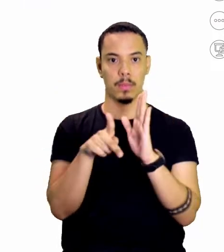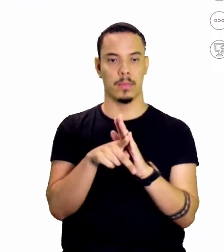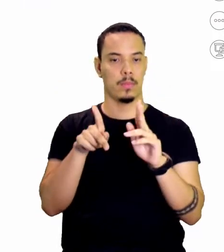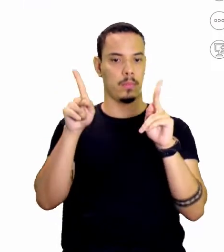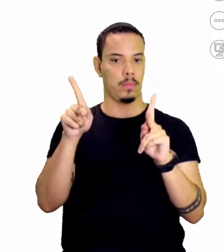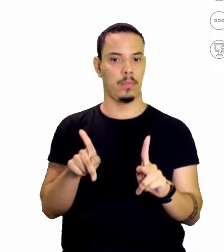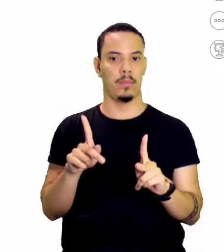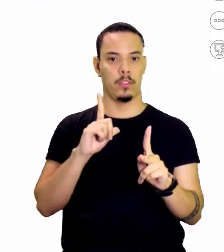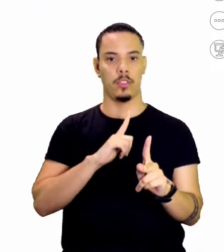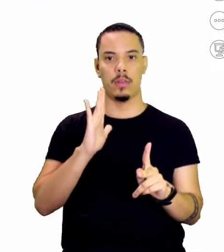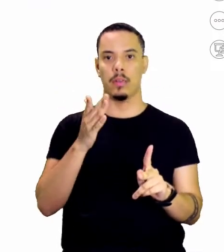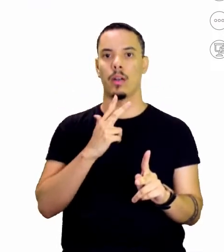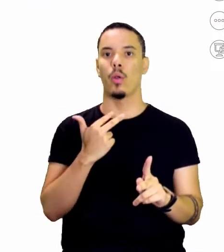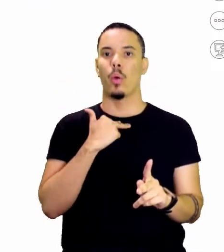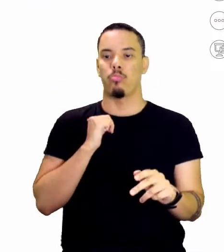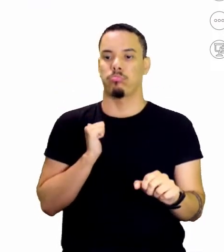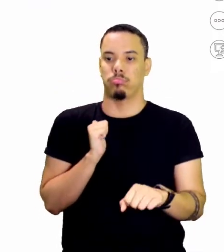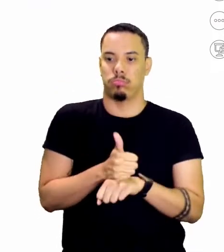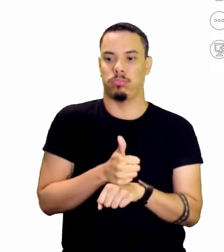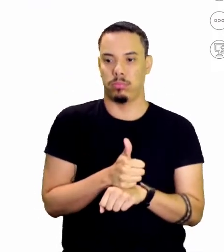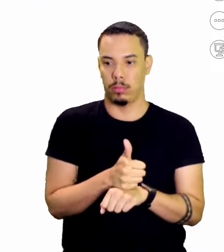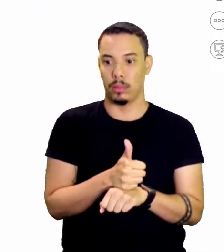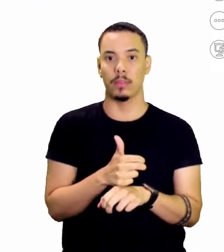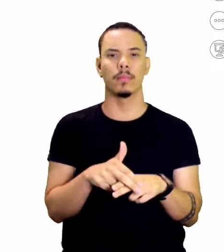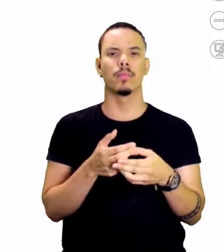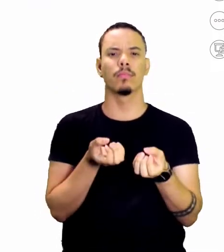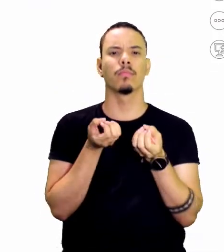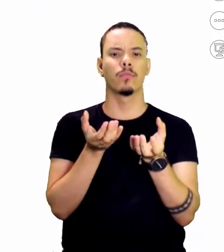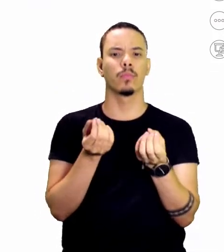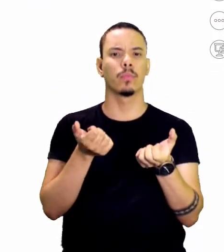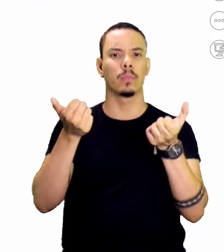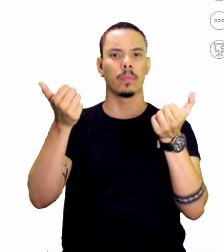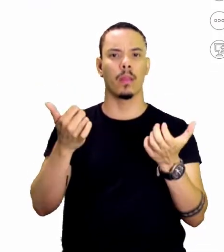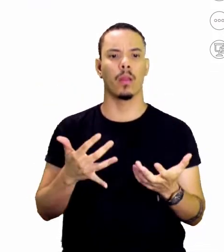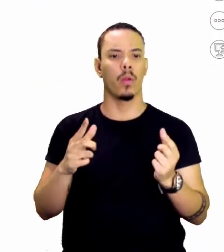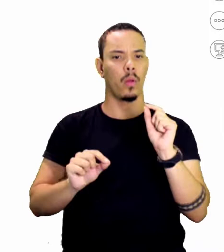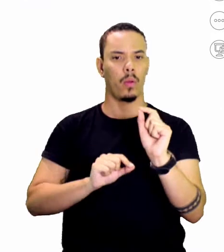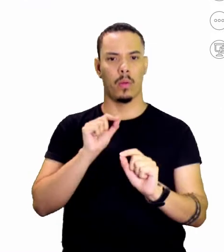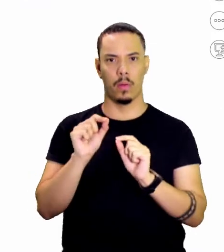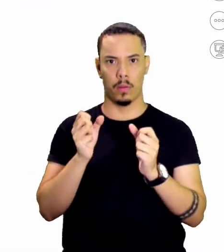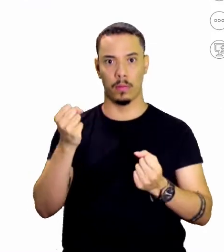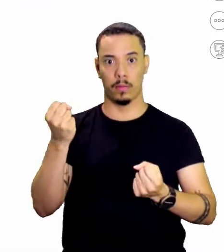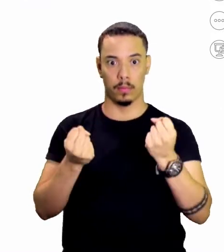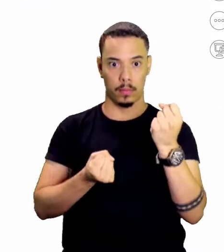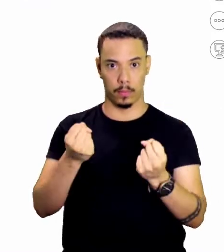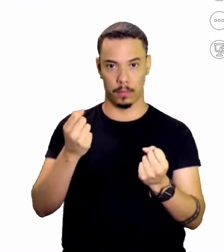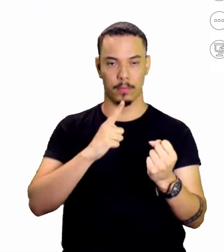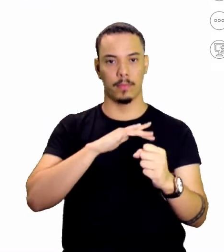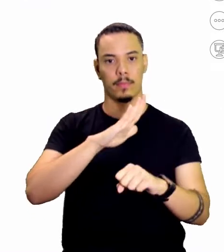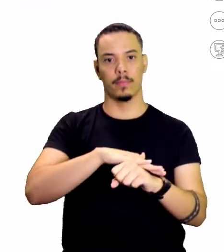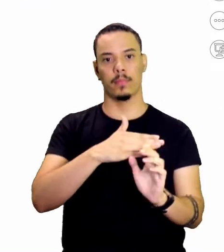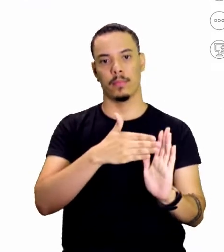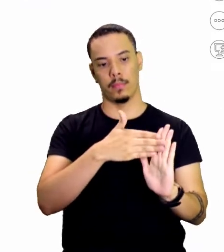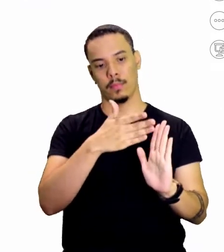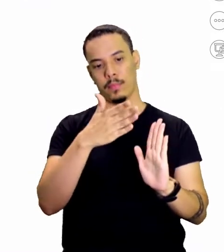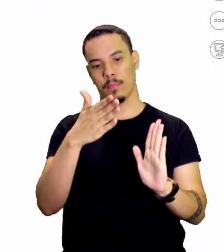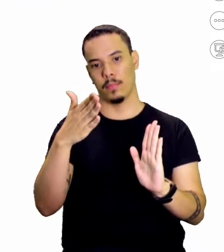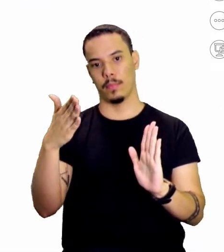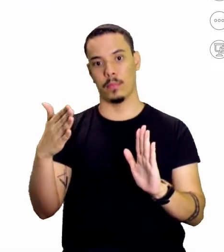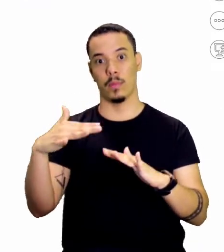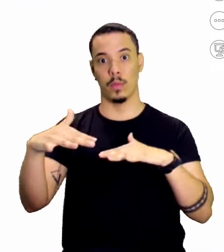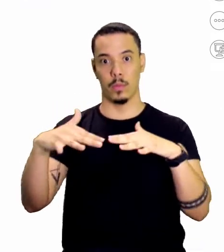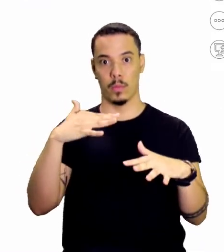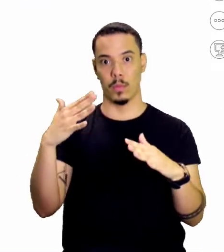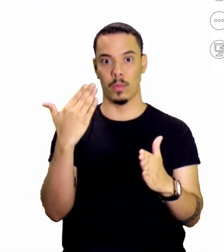posição ocupada e não se informação tá dizendo pra gente desde que quando Aquele carrinho saiu que o tempo igual a zero Foi um momento que